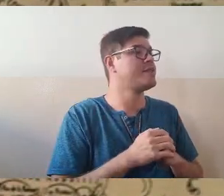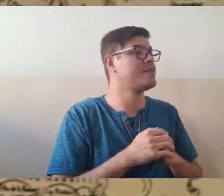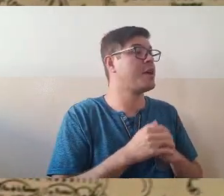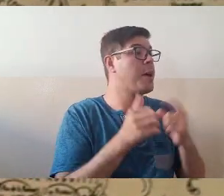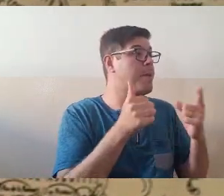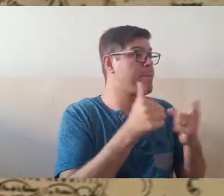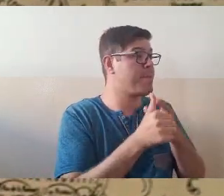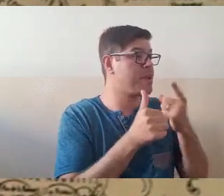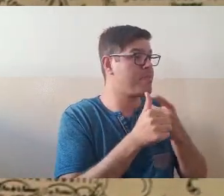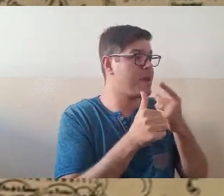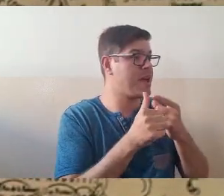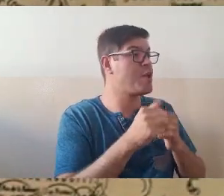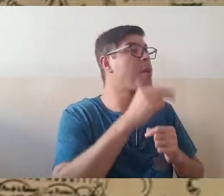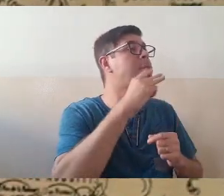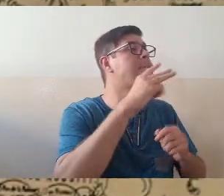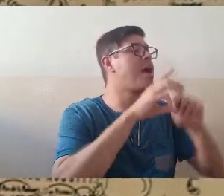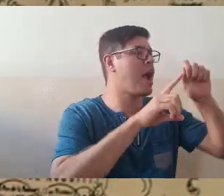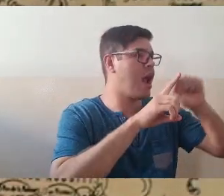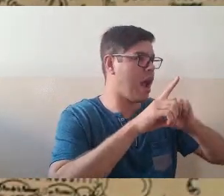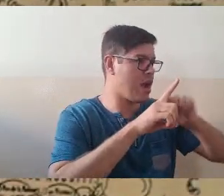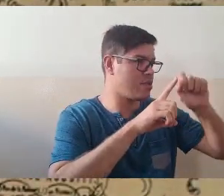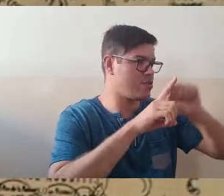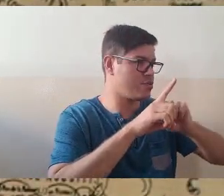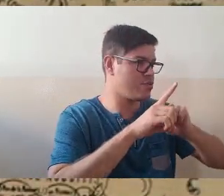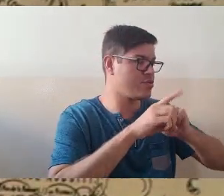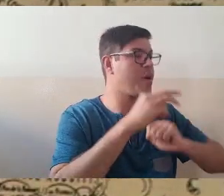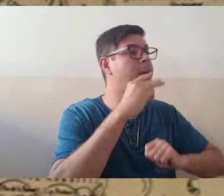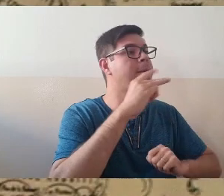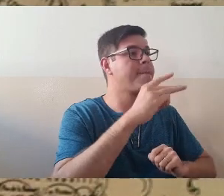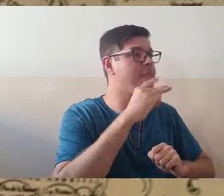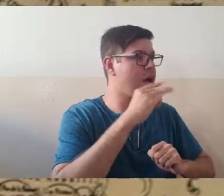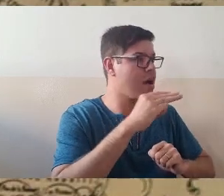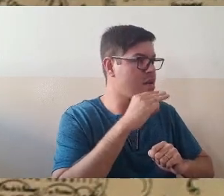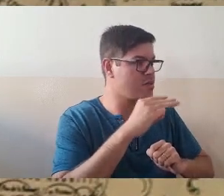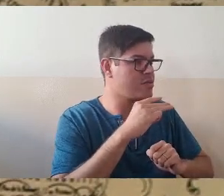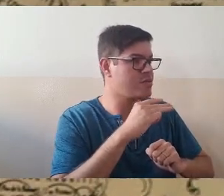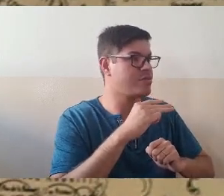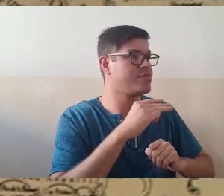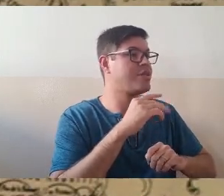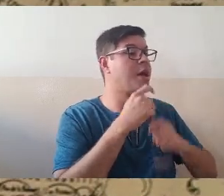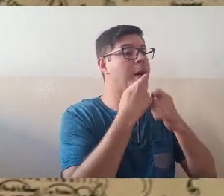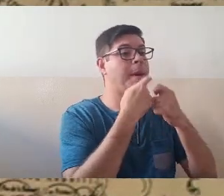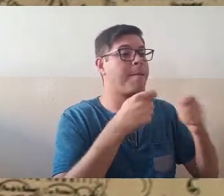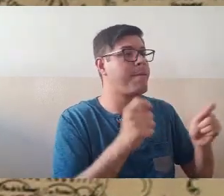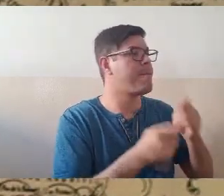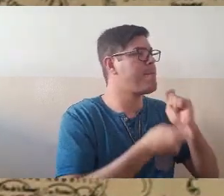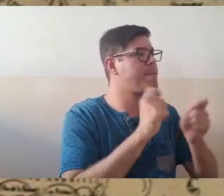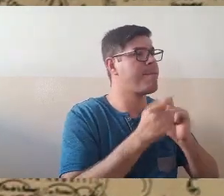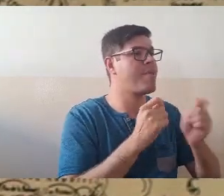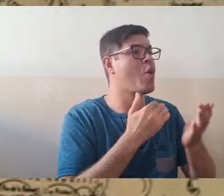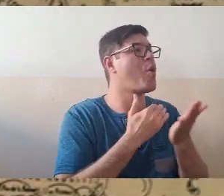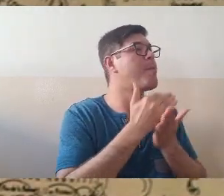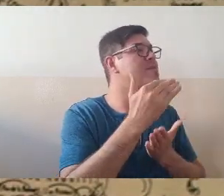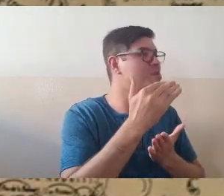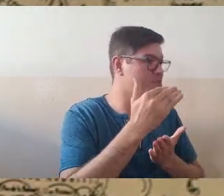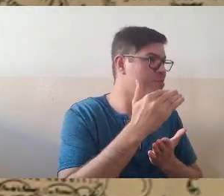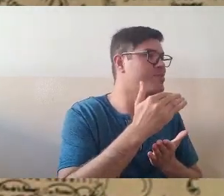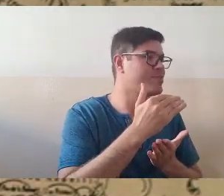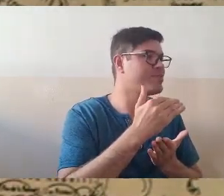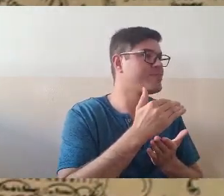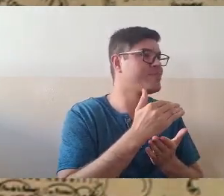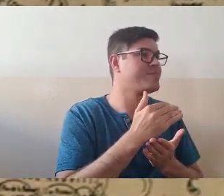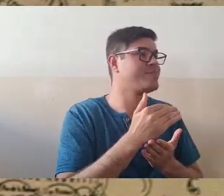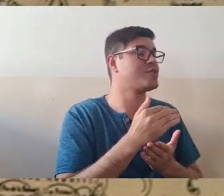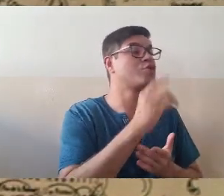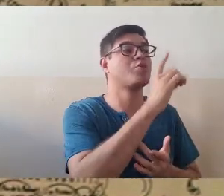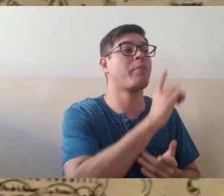domingo de março, aliás, perdão, todo primeiro domingo do mês... Começou em março, né? Isso, começou em março. Veja que coisa interessante. A banda